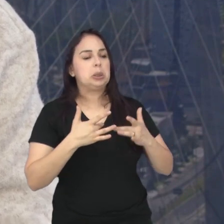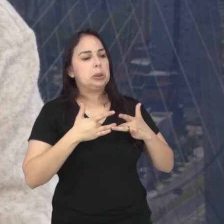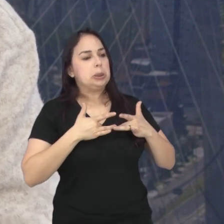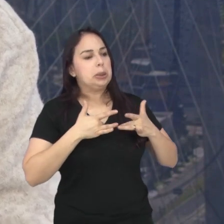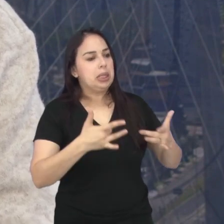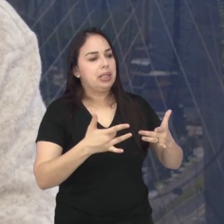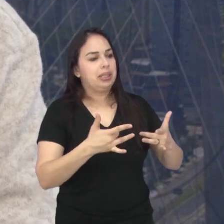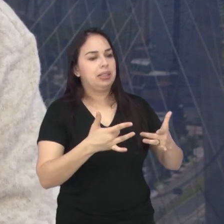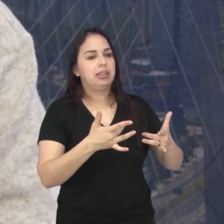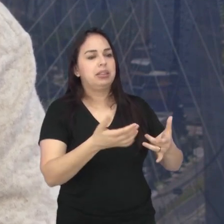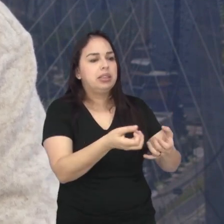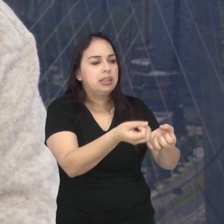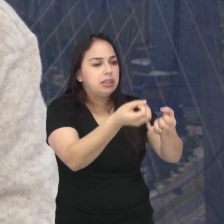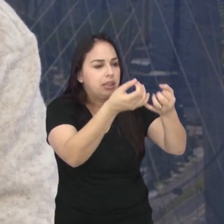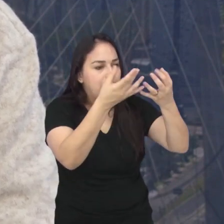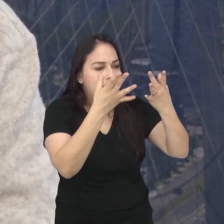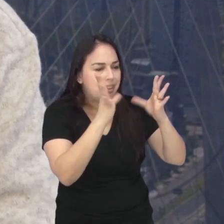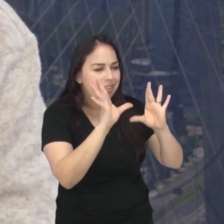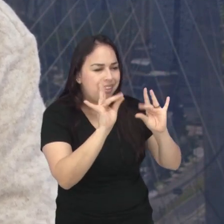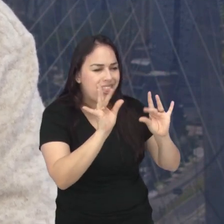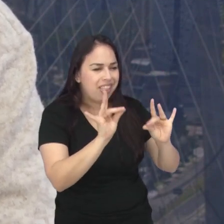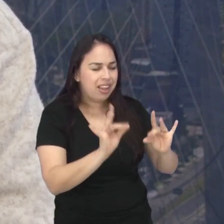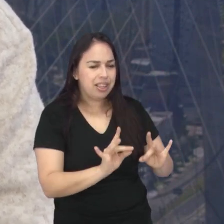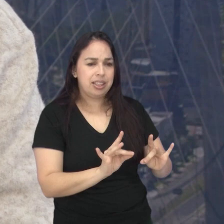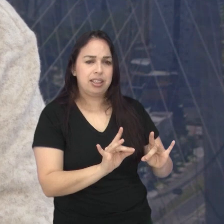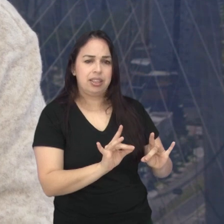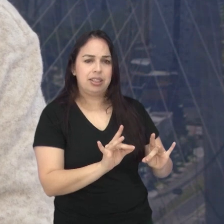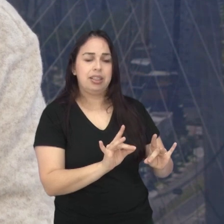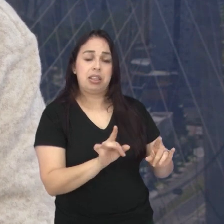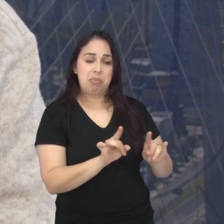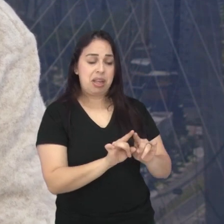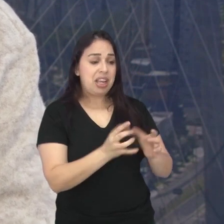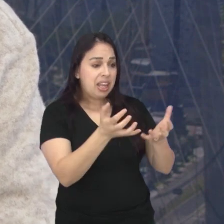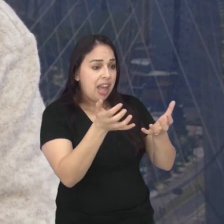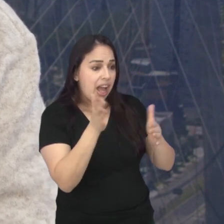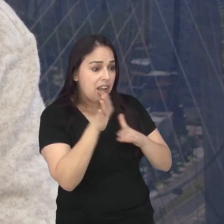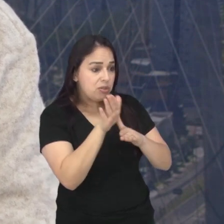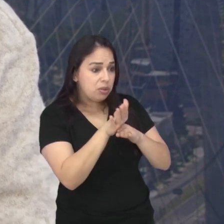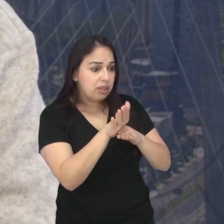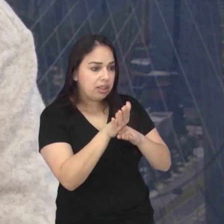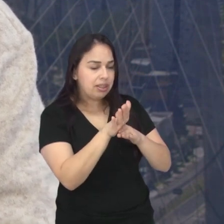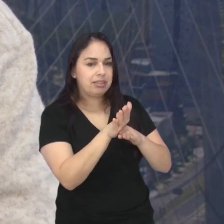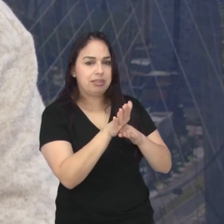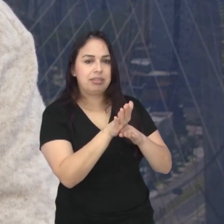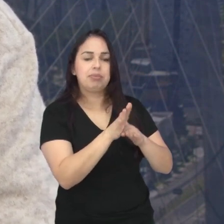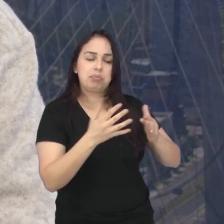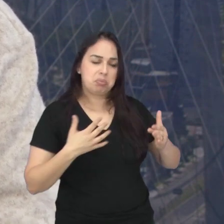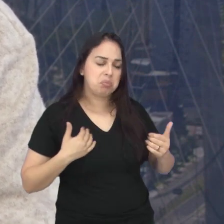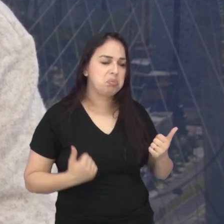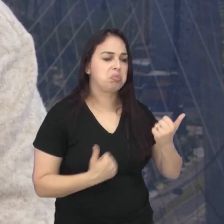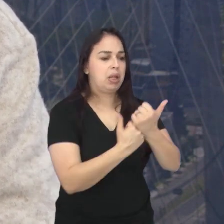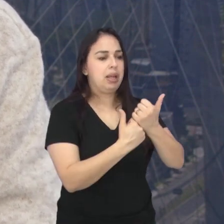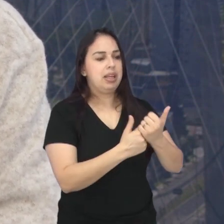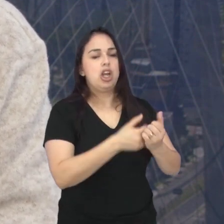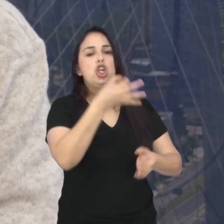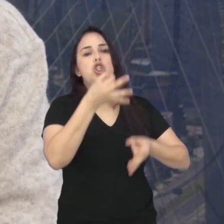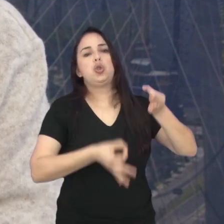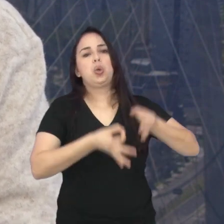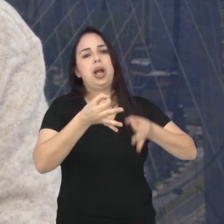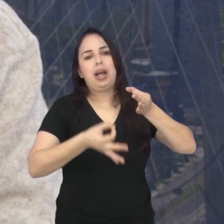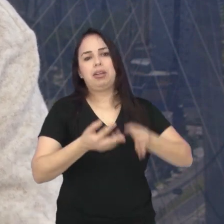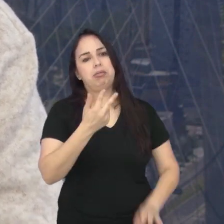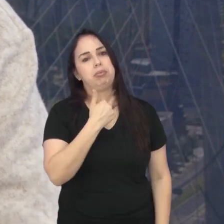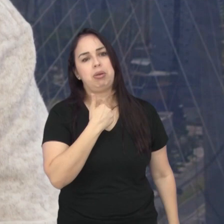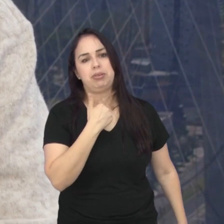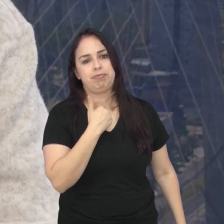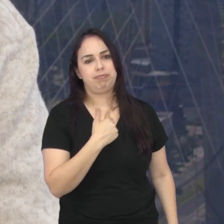enquanto ouvido mesmo para a pessoa e se colocar à disposição, né? Sem julgar, o que é muito